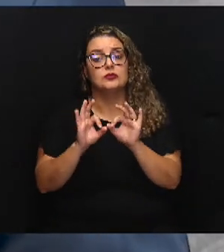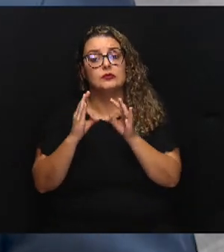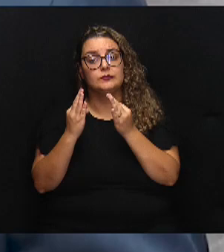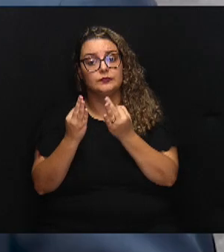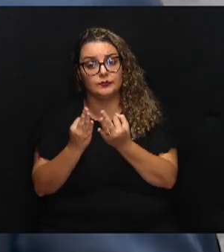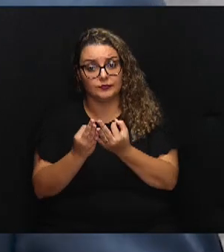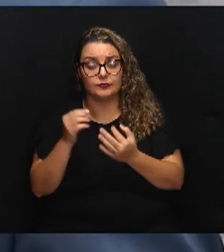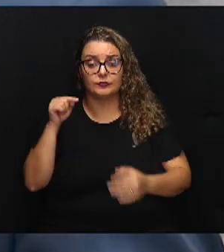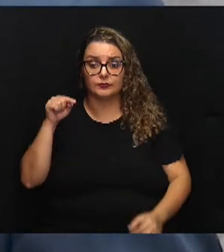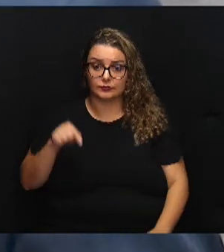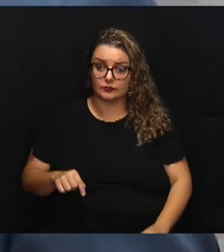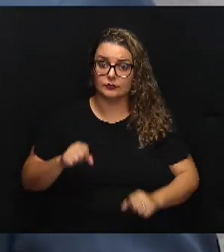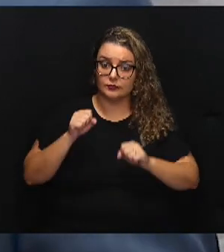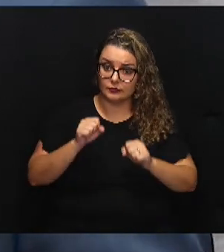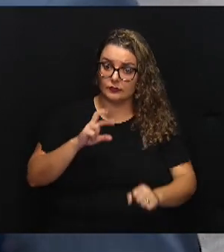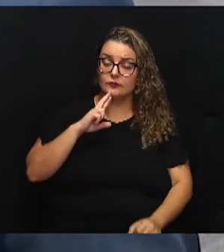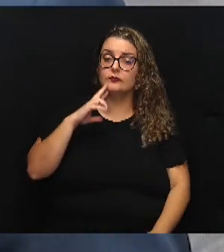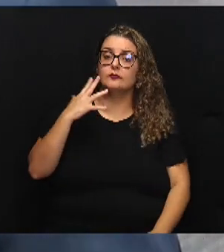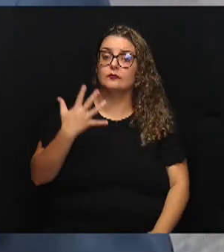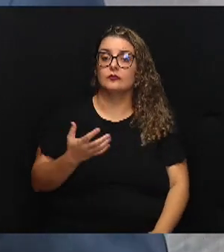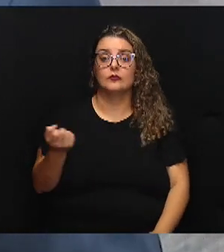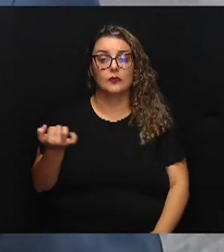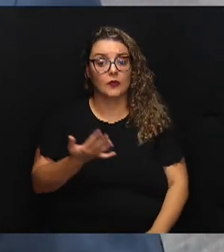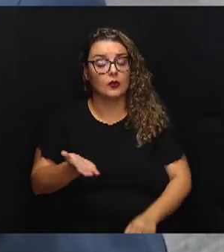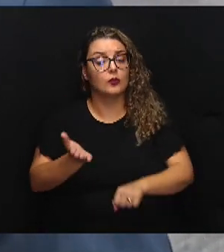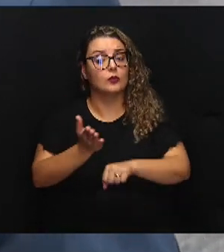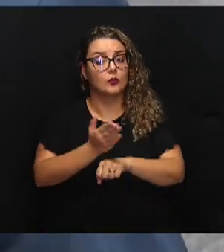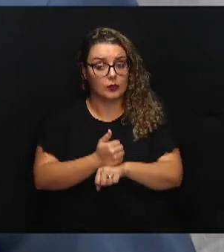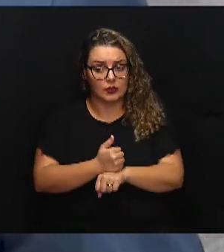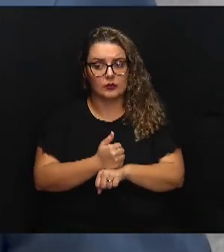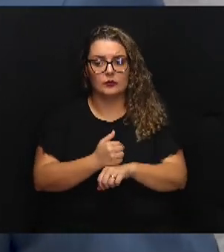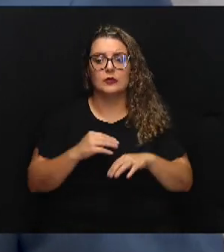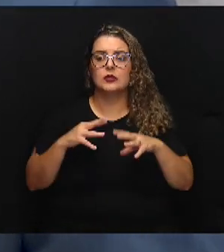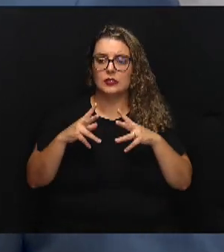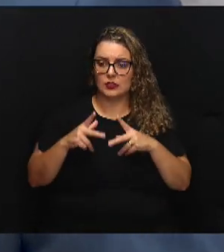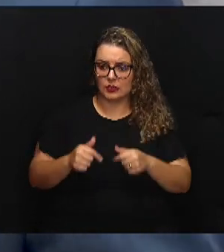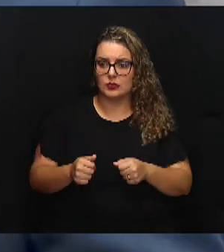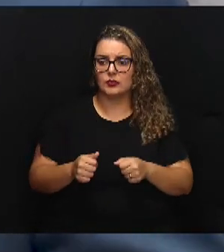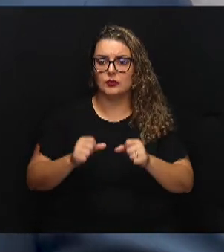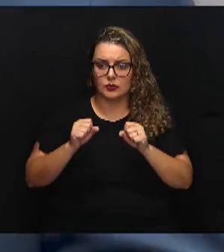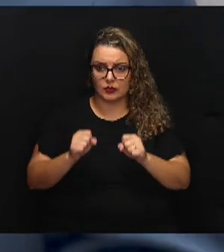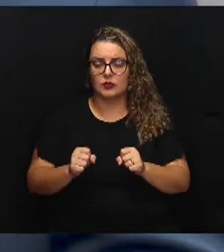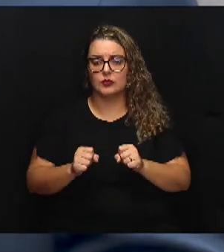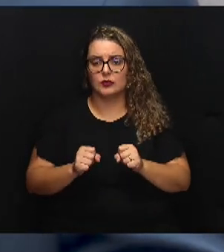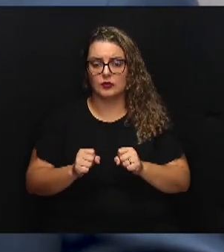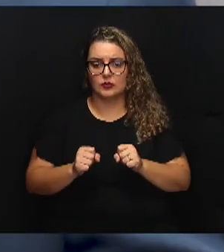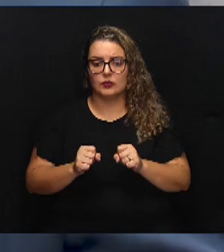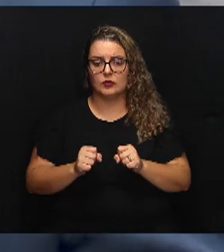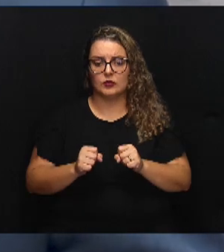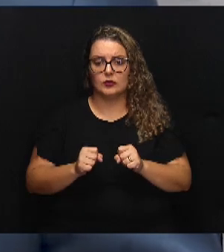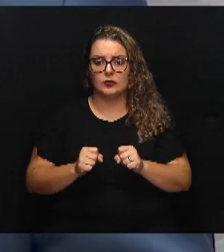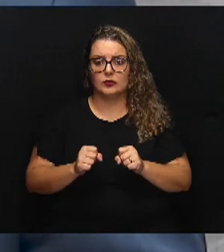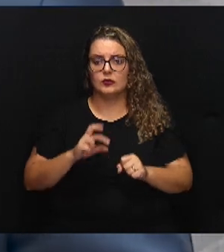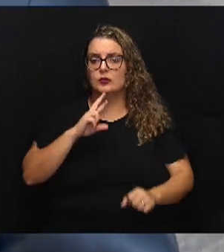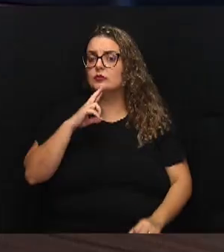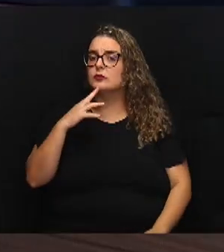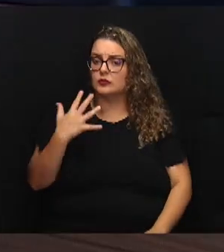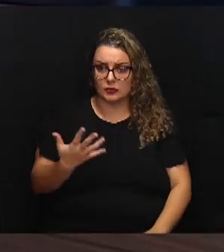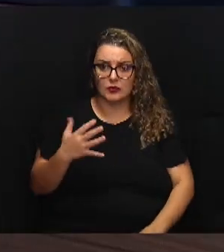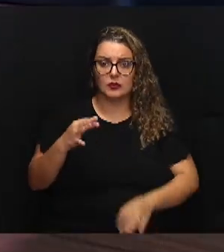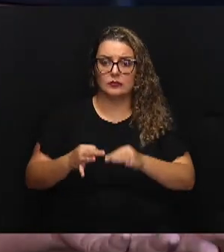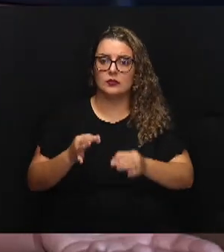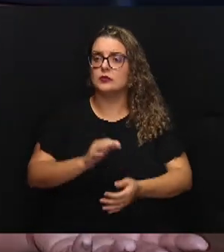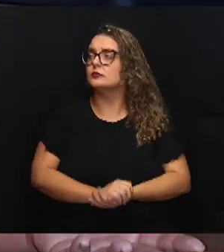para que esse caso possa ser resolvido o quanto antes, para que tudo isso possa ser resolvido pela